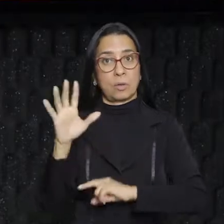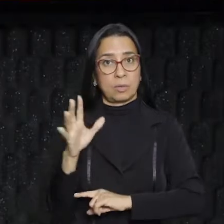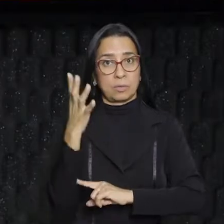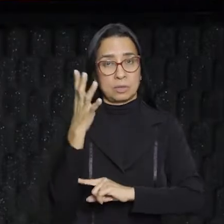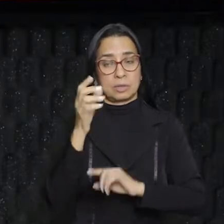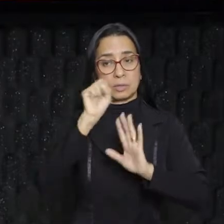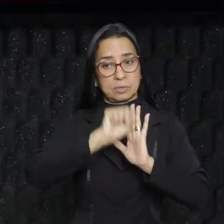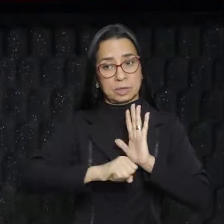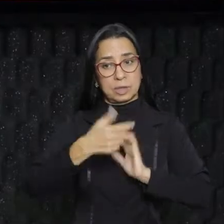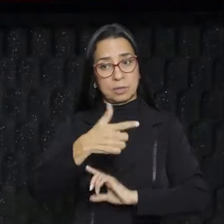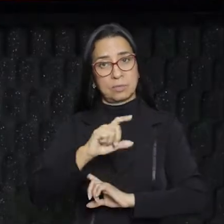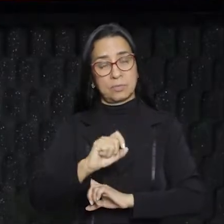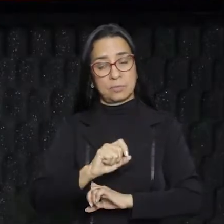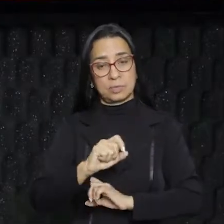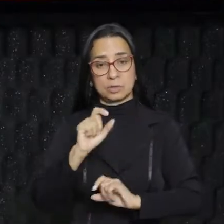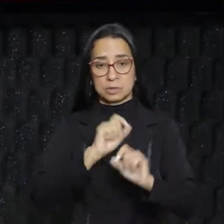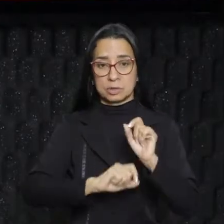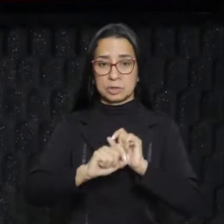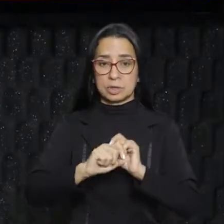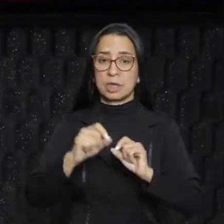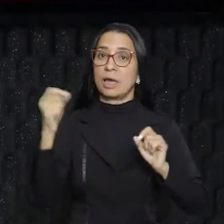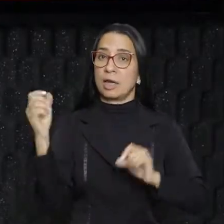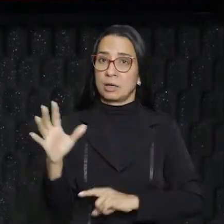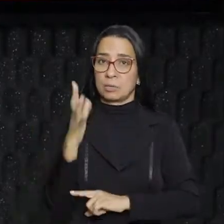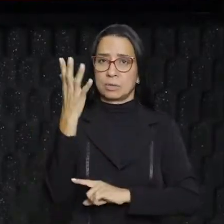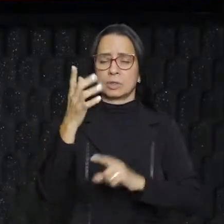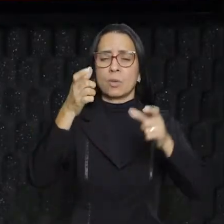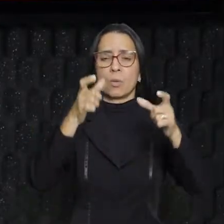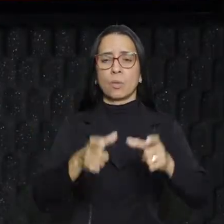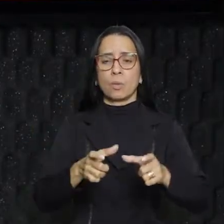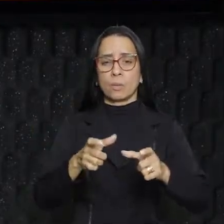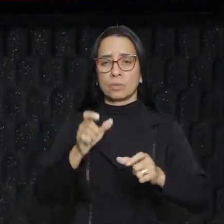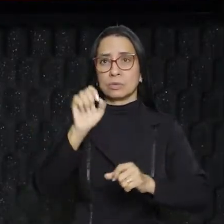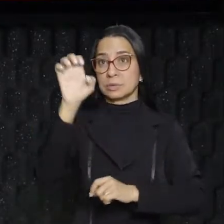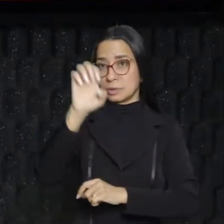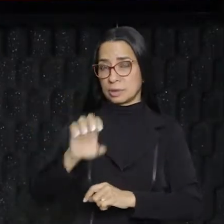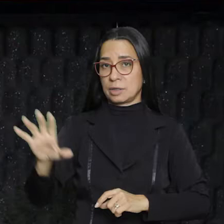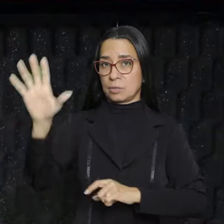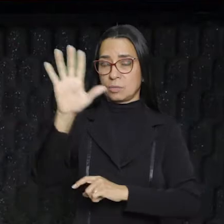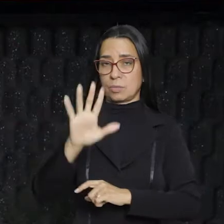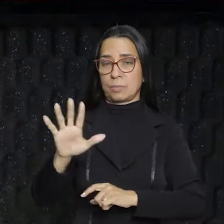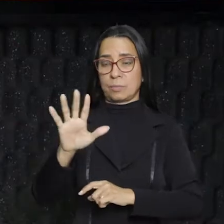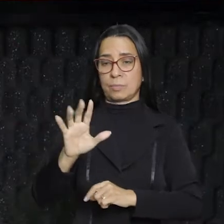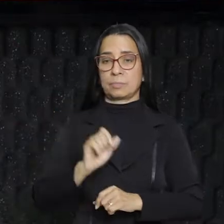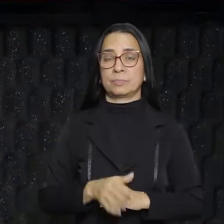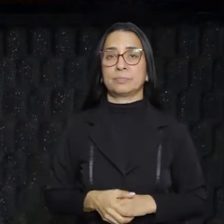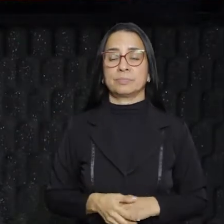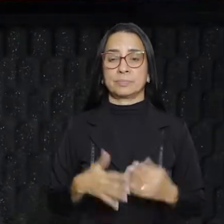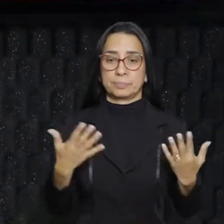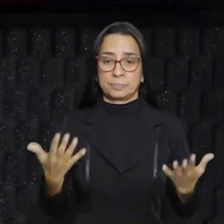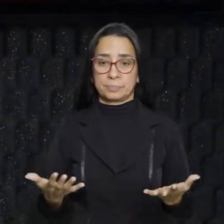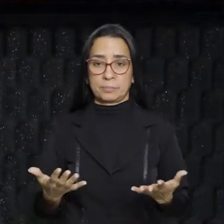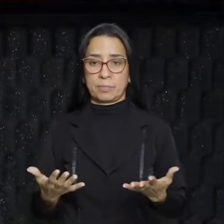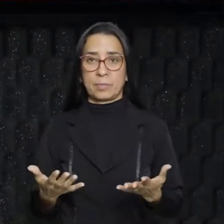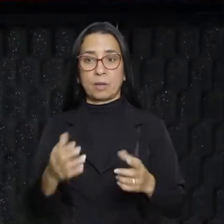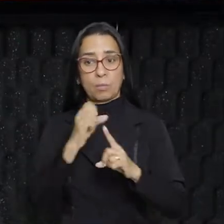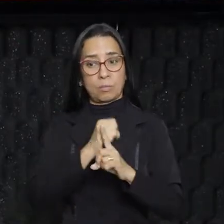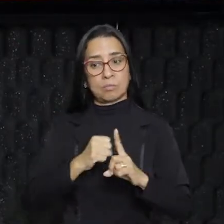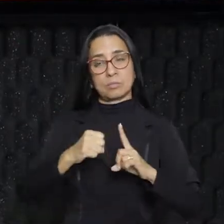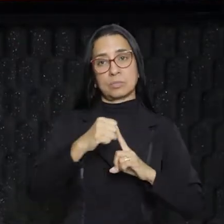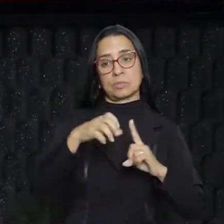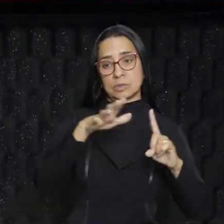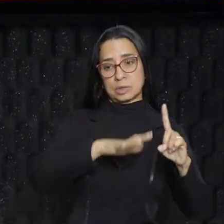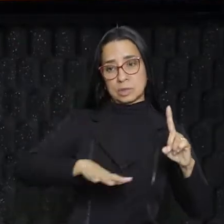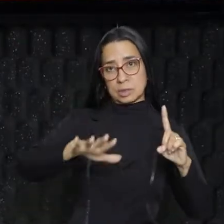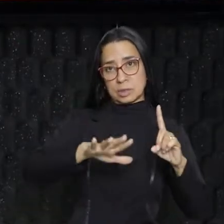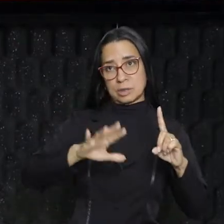1901 e 2000, e aconteceu especificamente onde? Na Europa, tá? Então, é algo social que aconteceu na